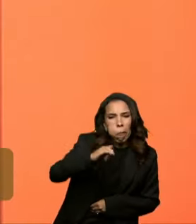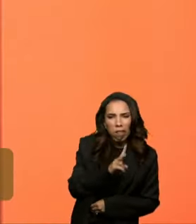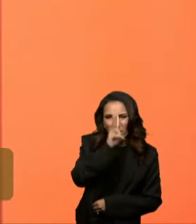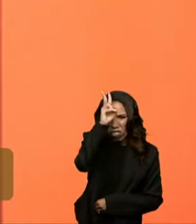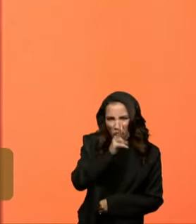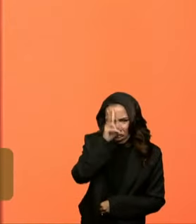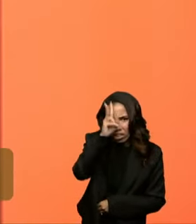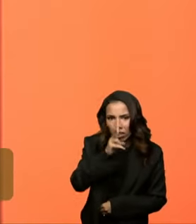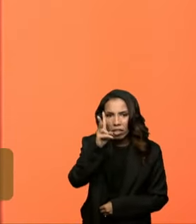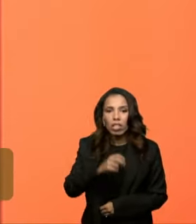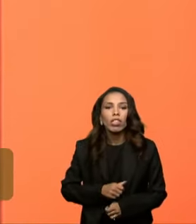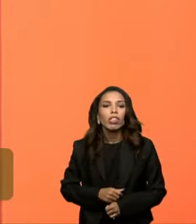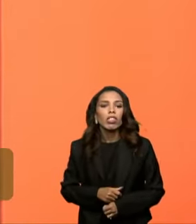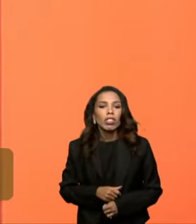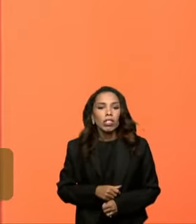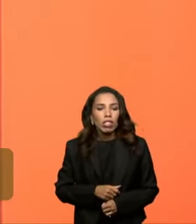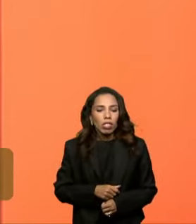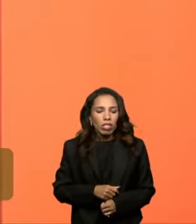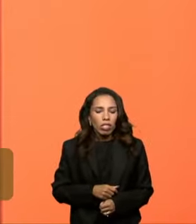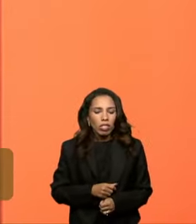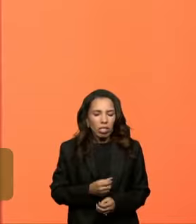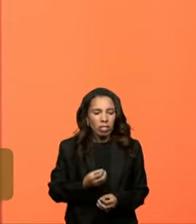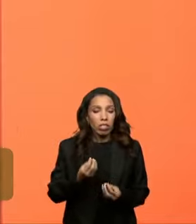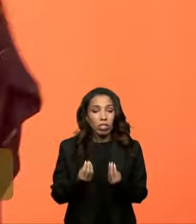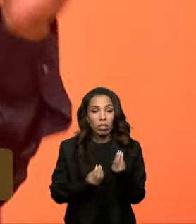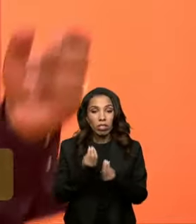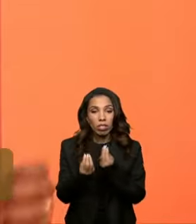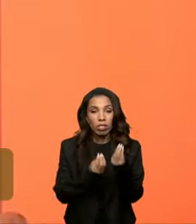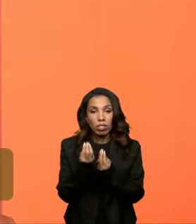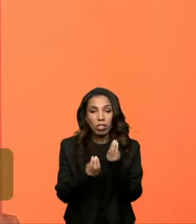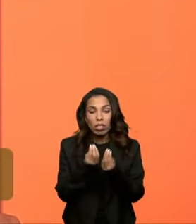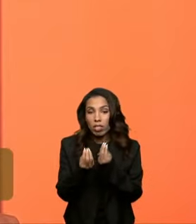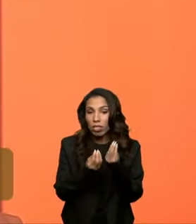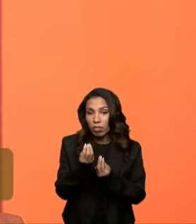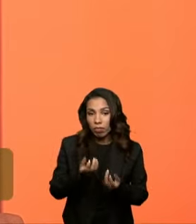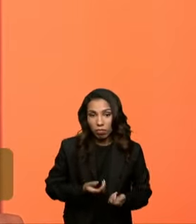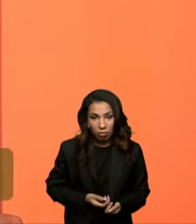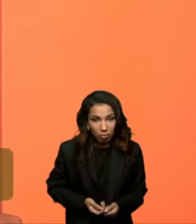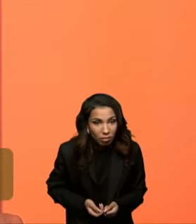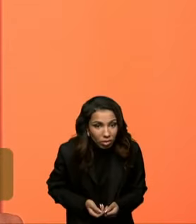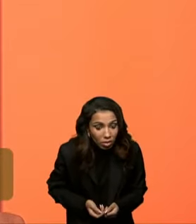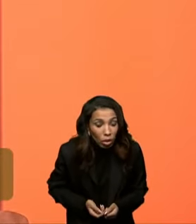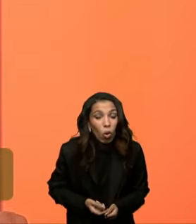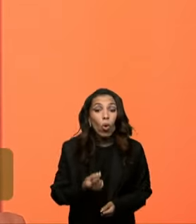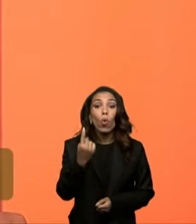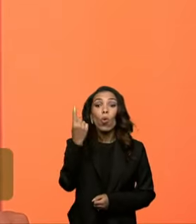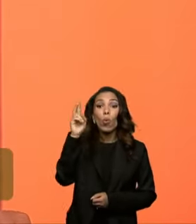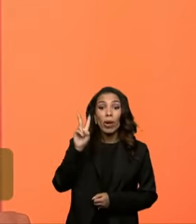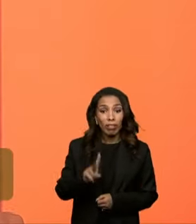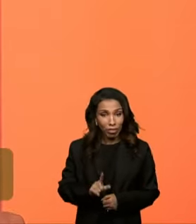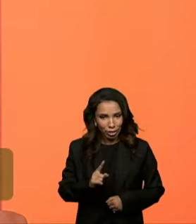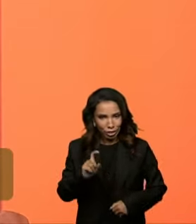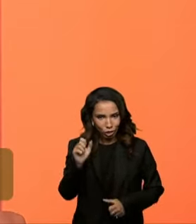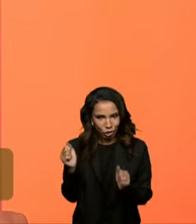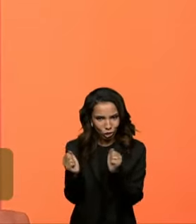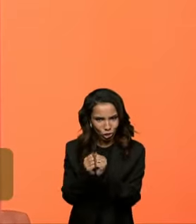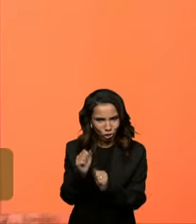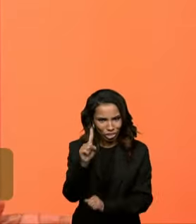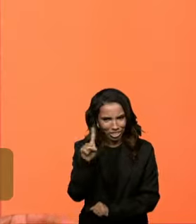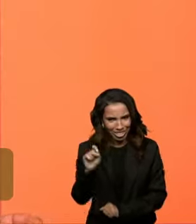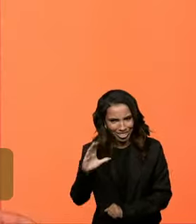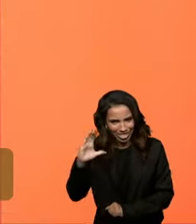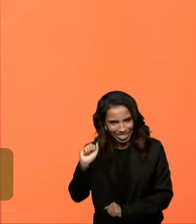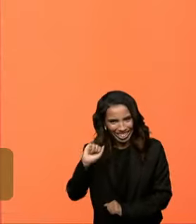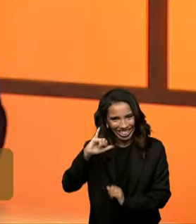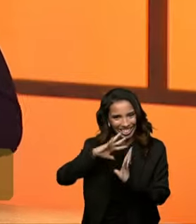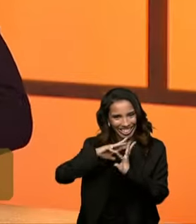Já peguei, já turbulência. Como é que foi? Pacífico, pessoal. Ah, minha comadre. Teve uma vez com o Zeca. Primeira viagem